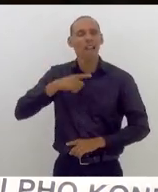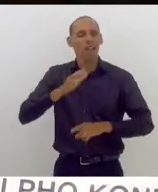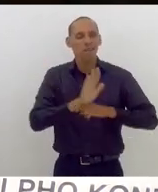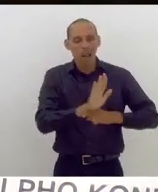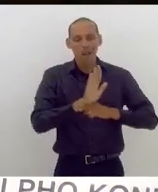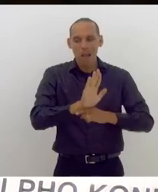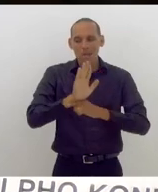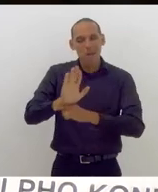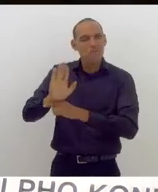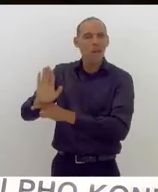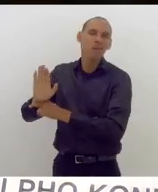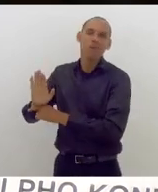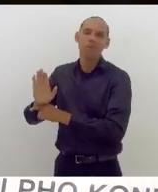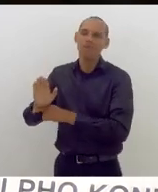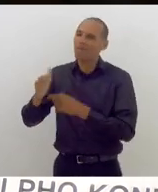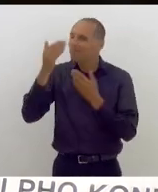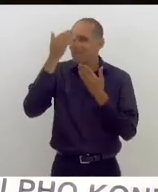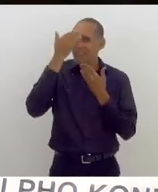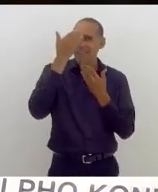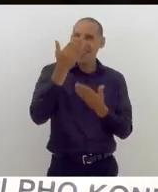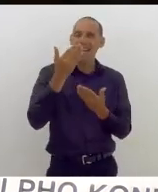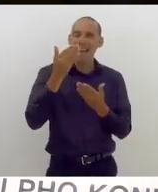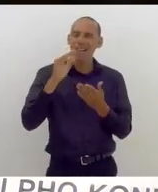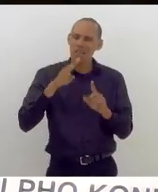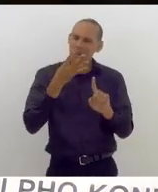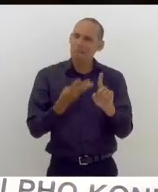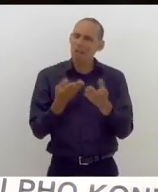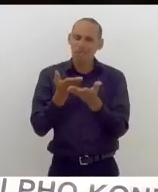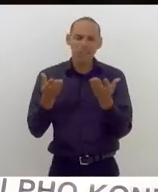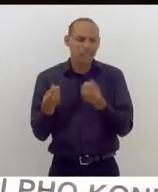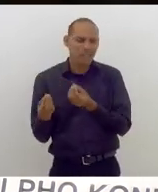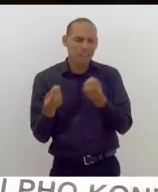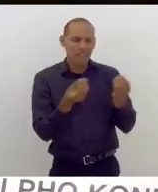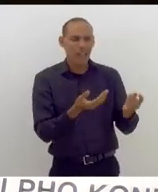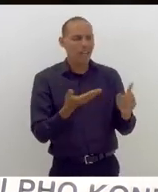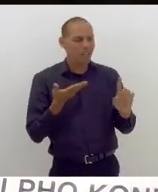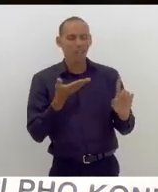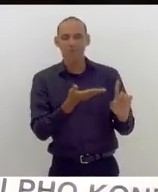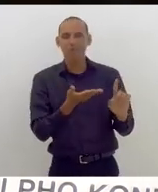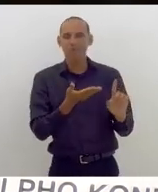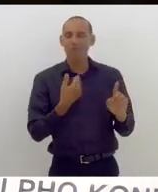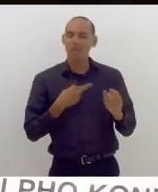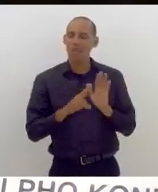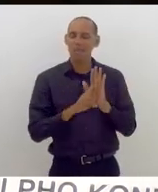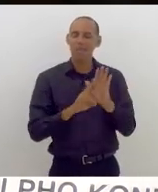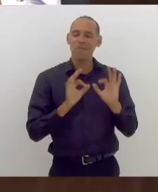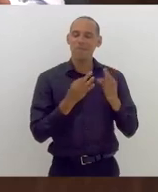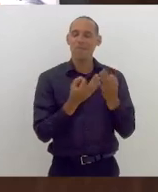né? Muito obrigado à homenagem que vocês estão prestando ao meu irmão, em nome da minha família. Boa noite.